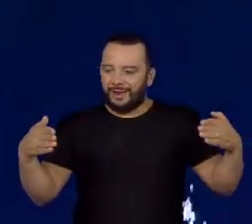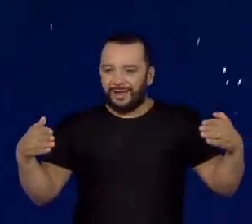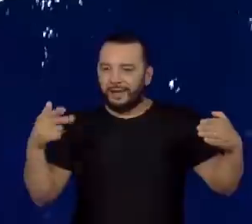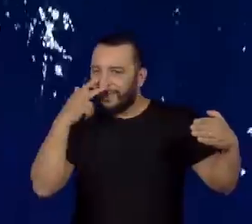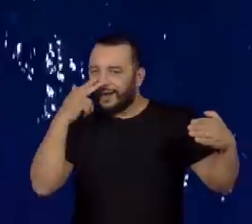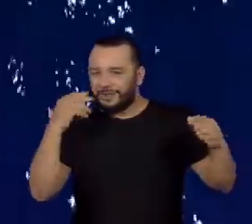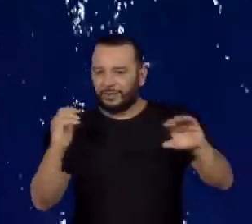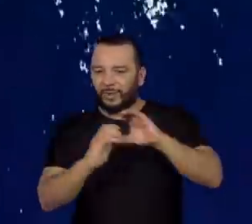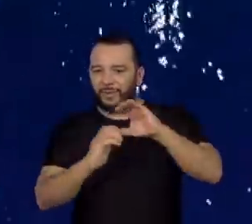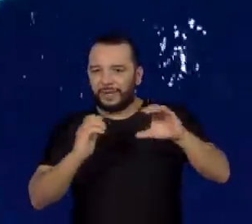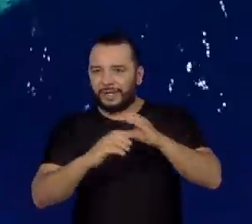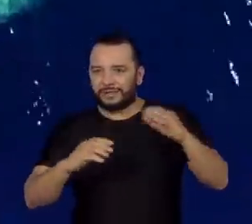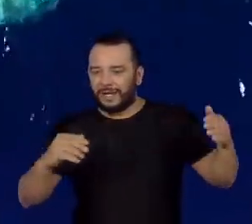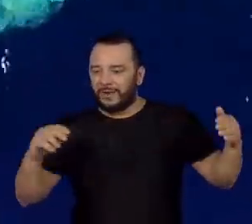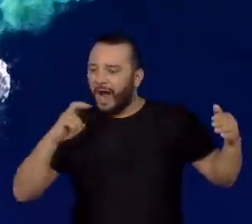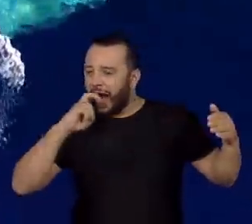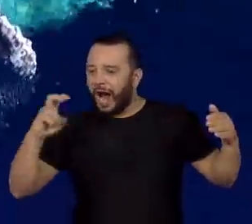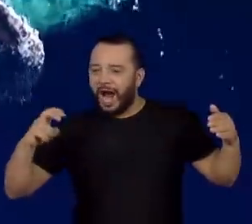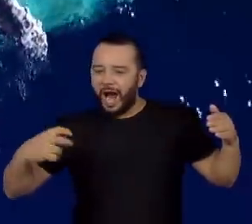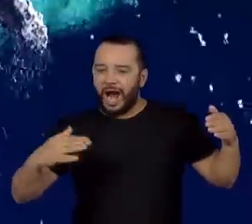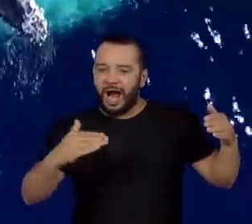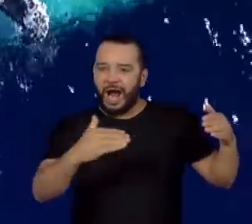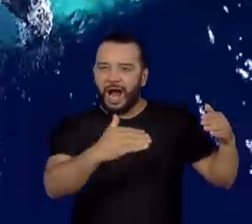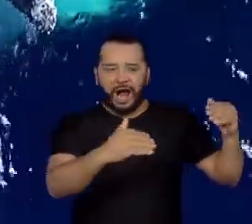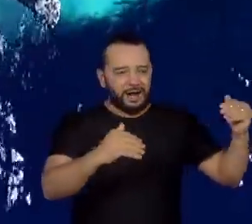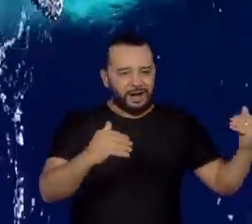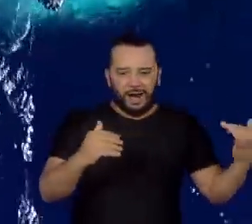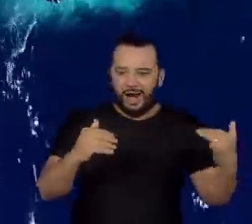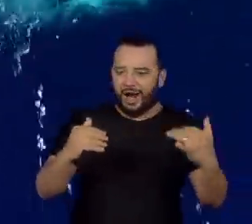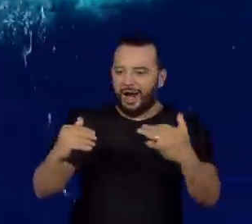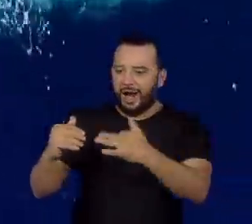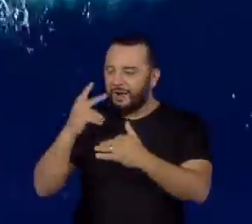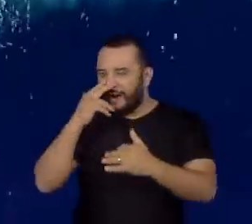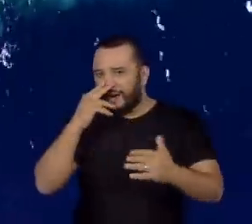acabam trocando esse conhecimento dessas canções.